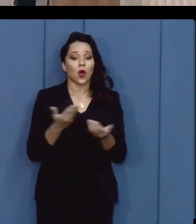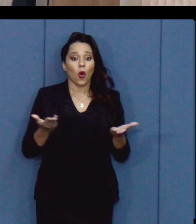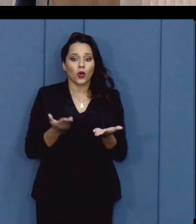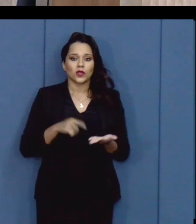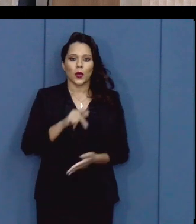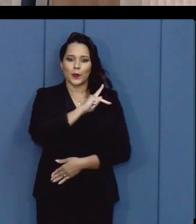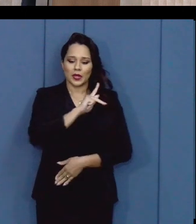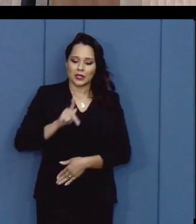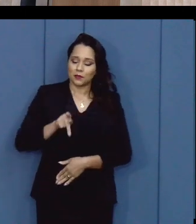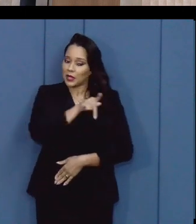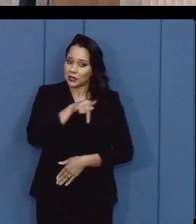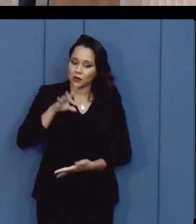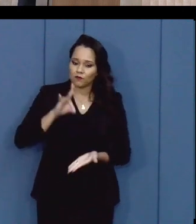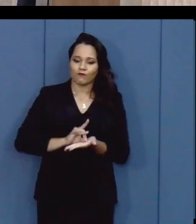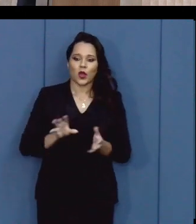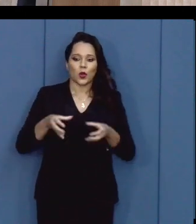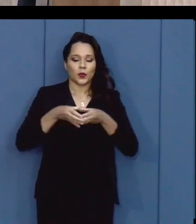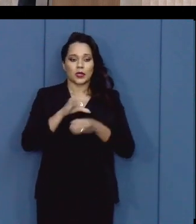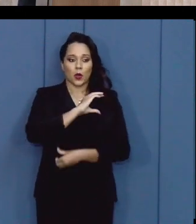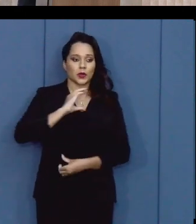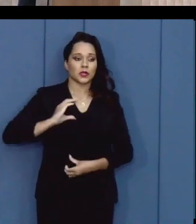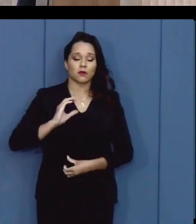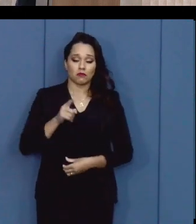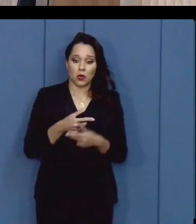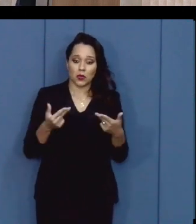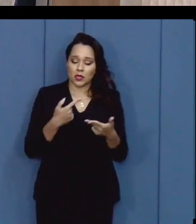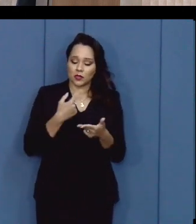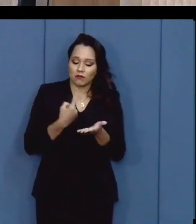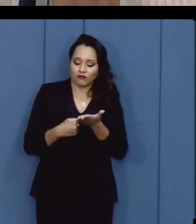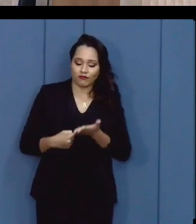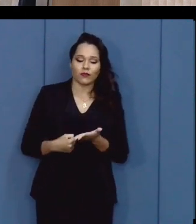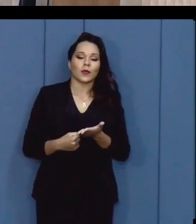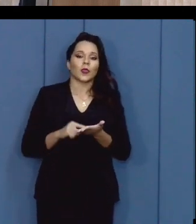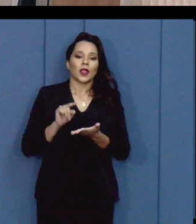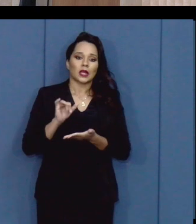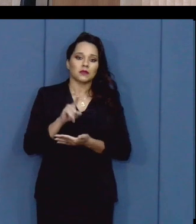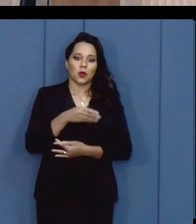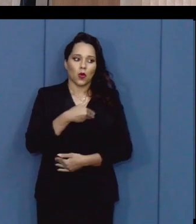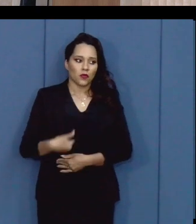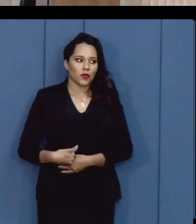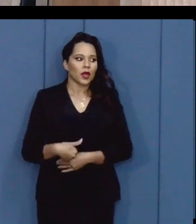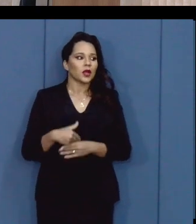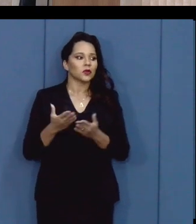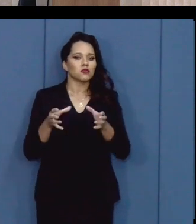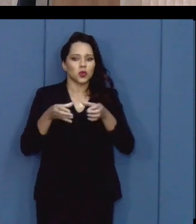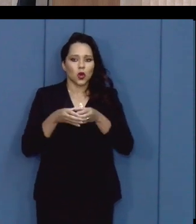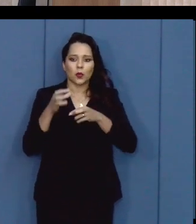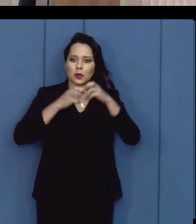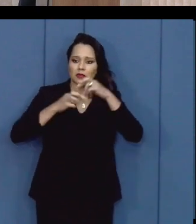é o atual presidente da comissão, uma das coisas que nós costumávamos remarcar, fosse para governos,